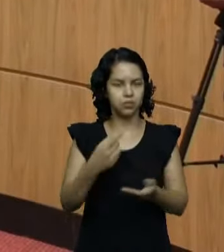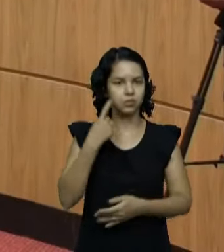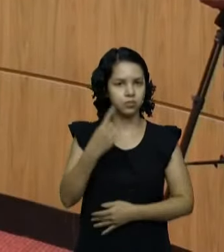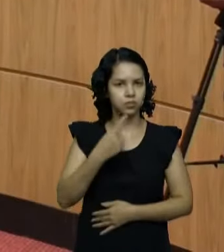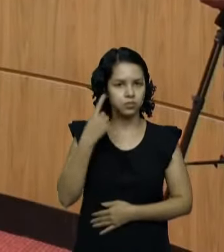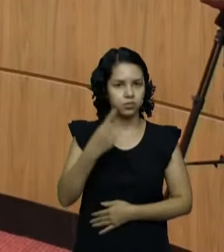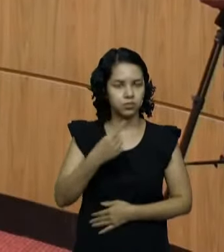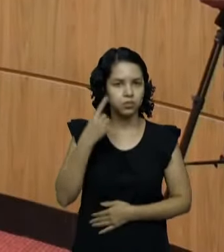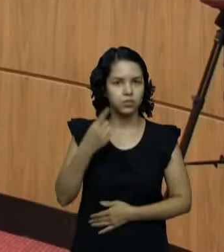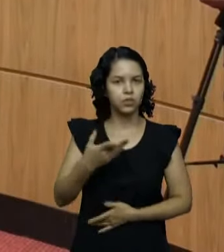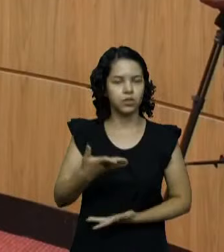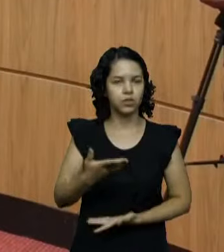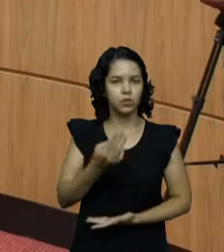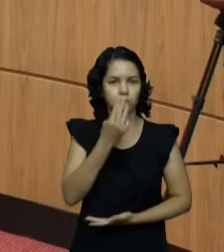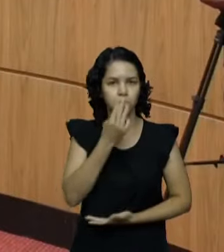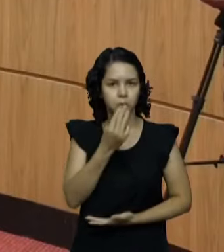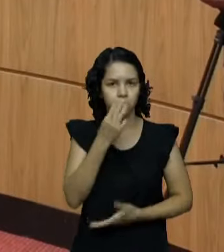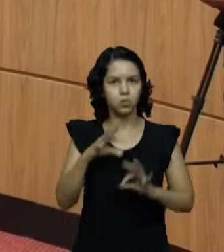só explicar que